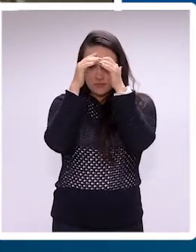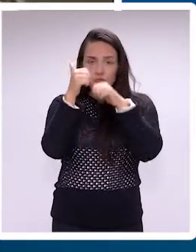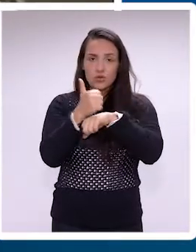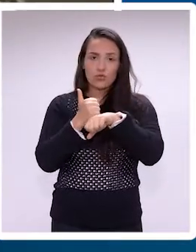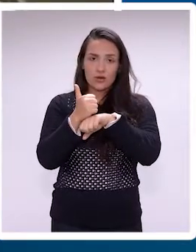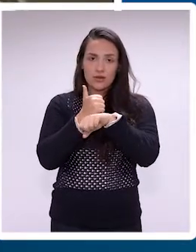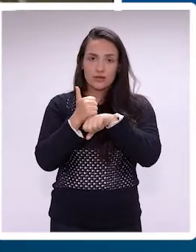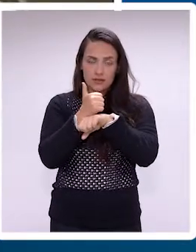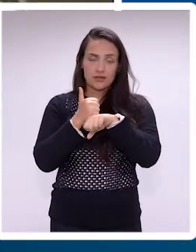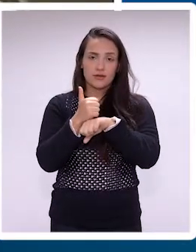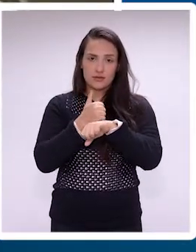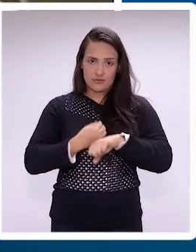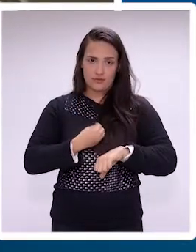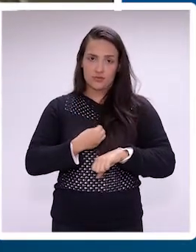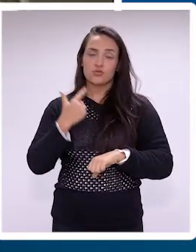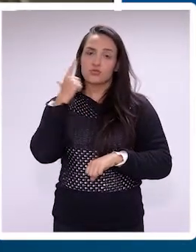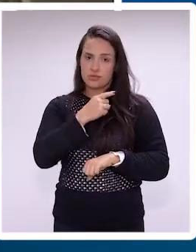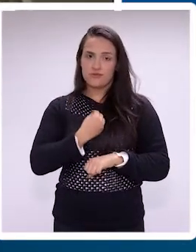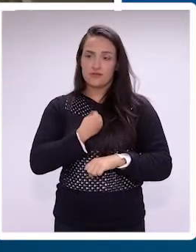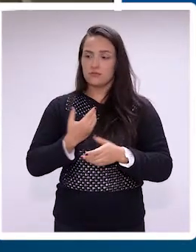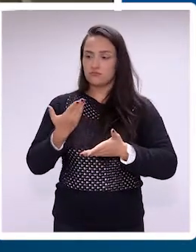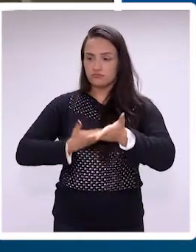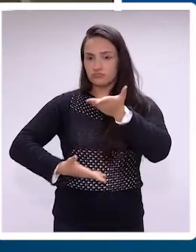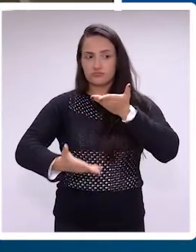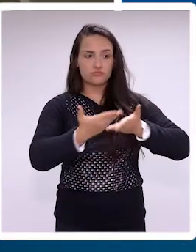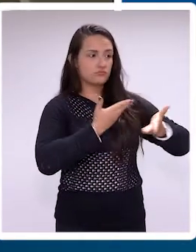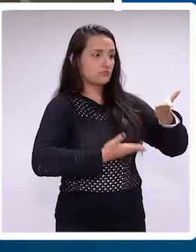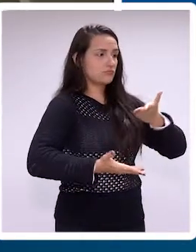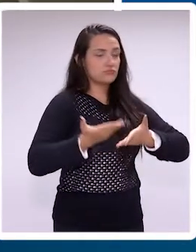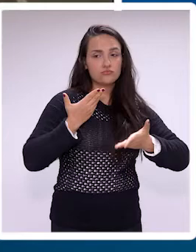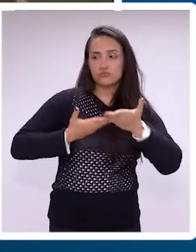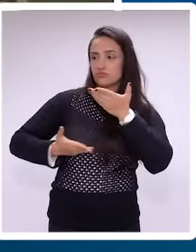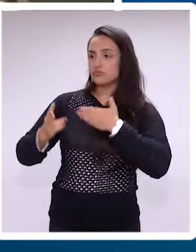poder conviver. Mas,